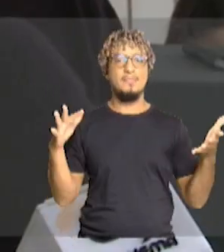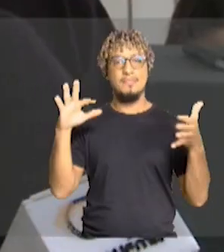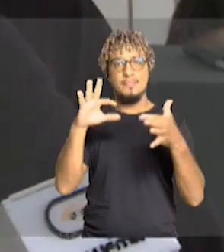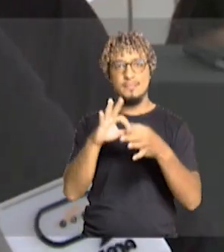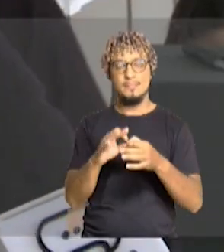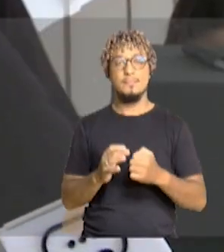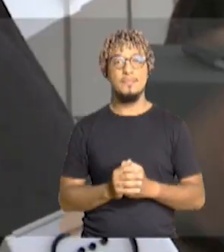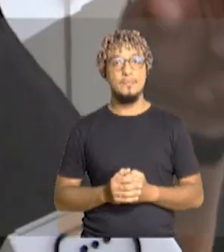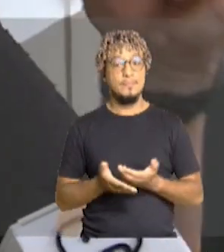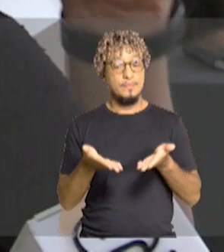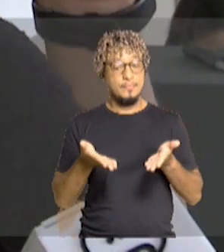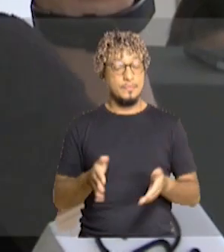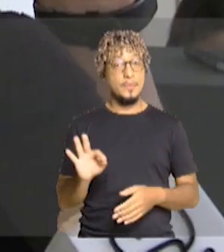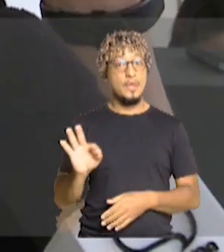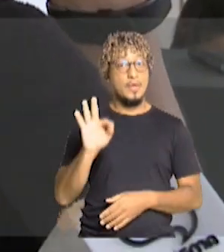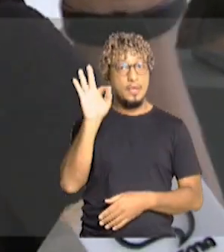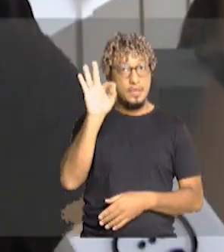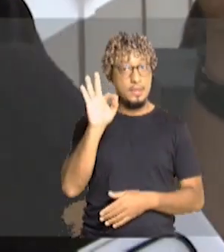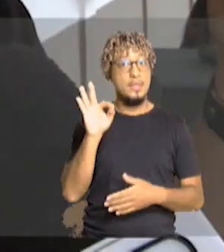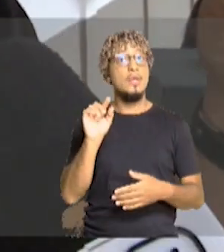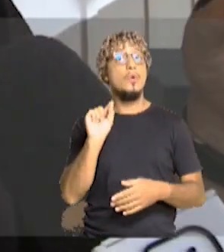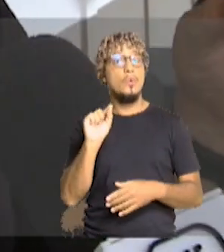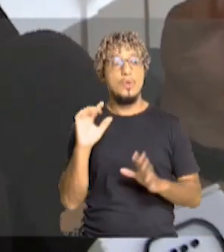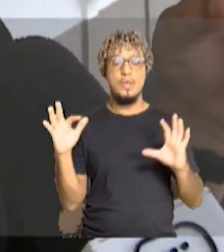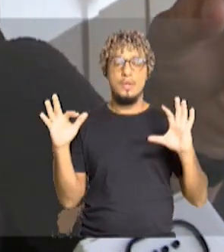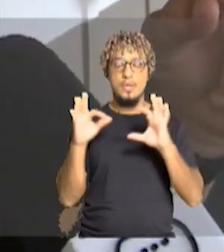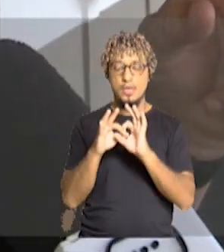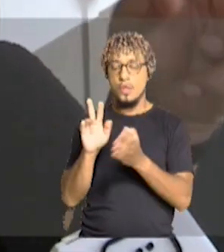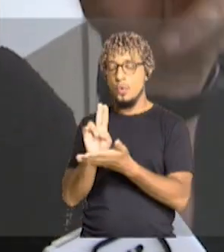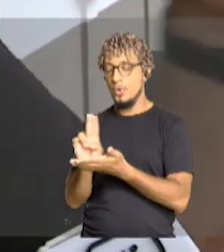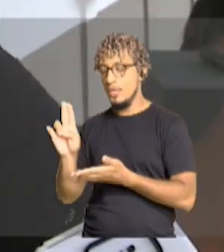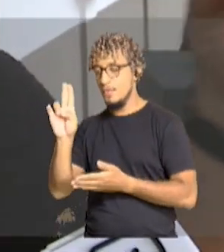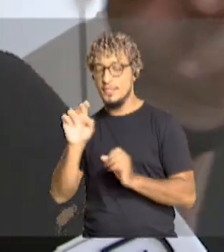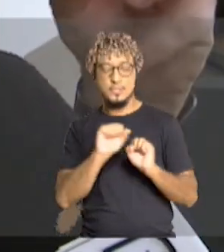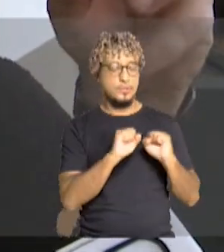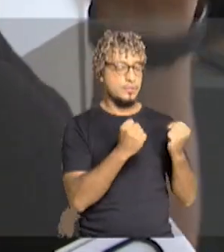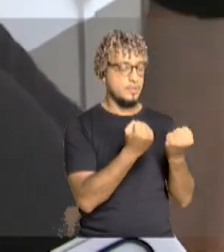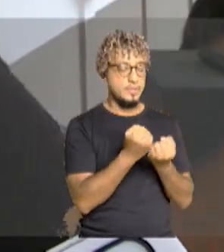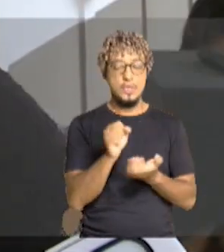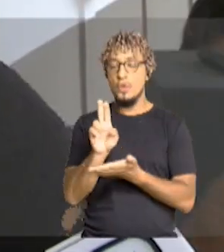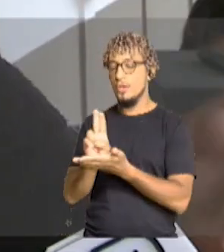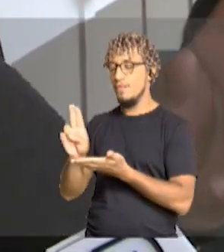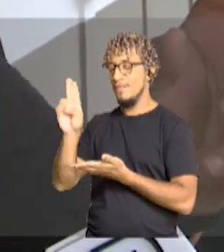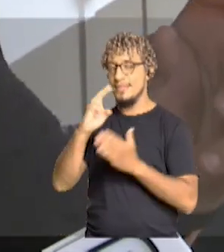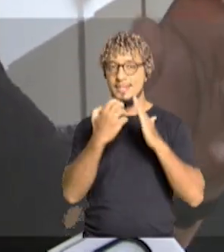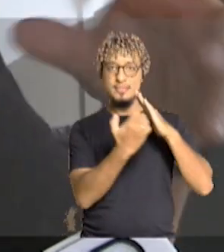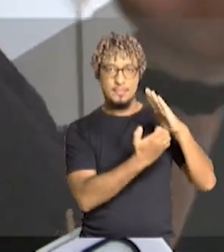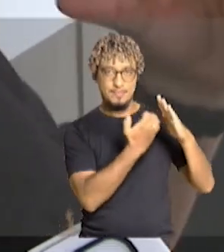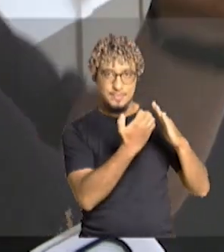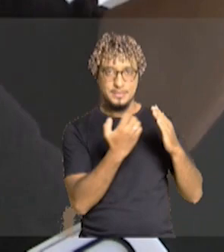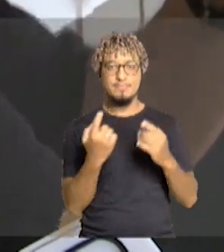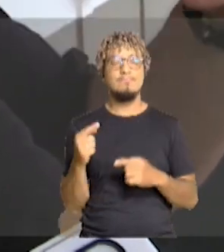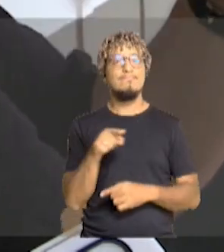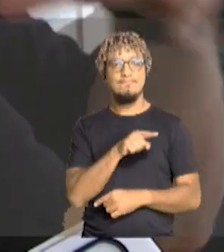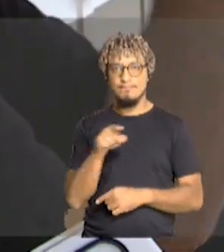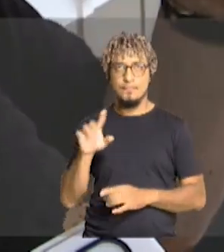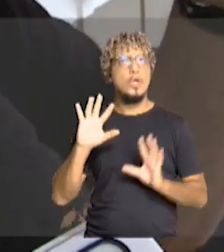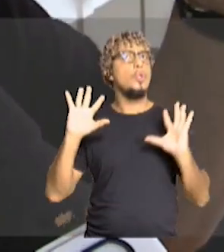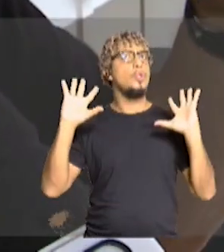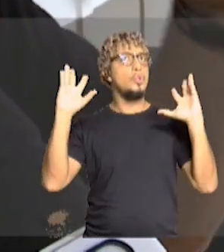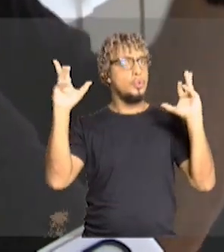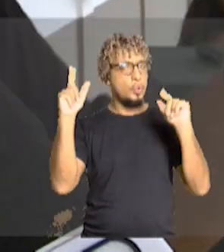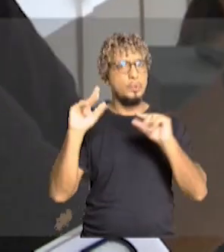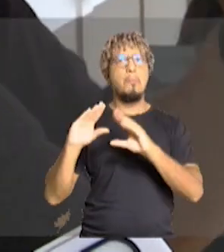na universidade essa história de conexão é Universidade né e sociedade Universidade de empresa né é um mantra todo mundo